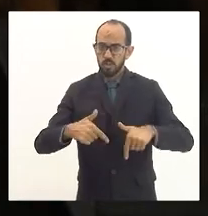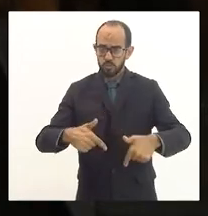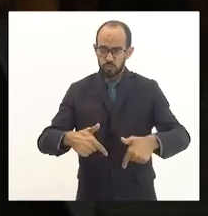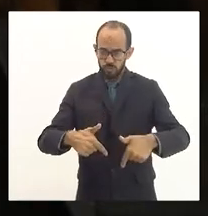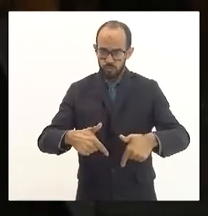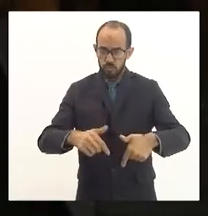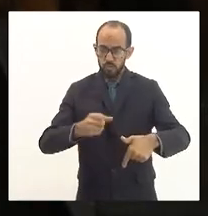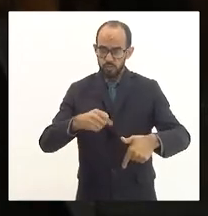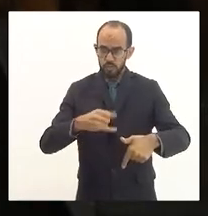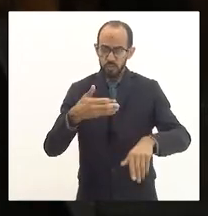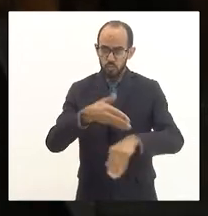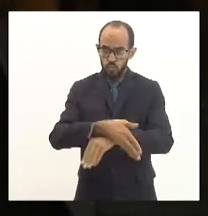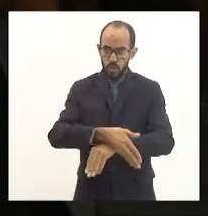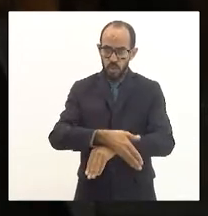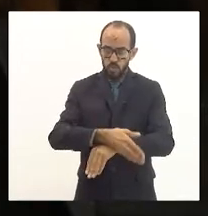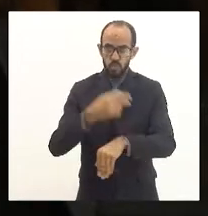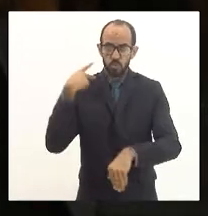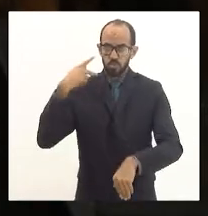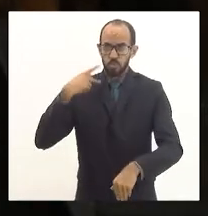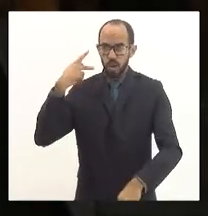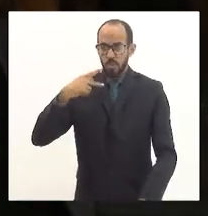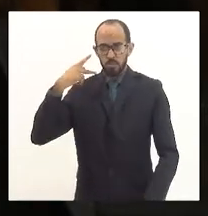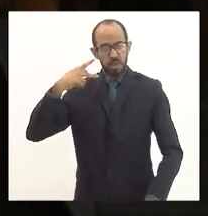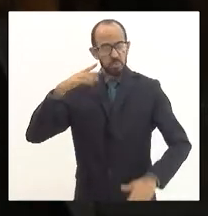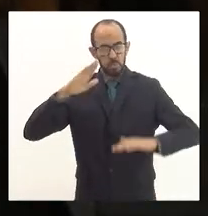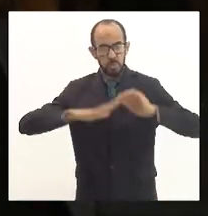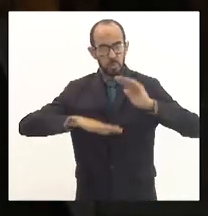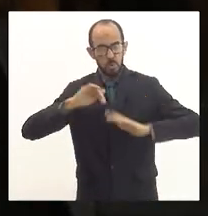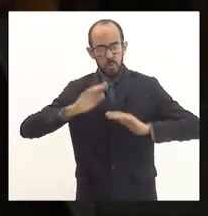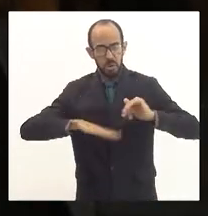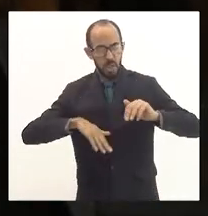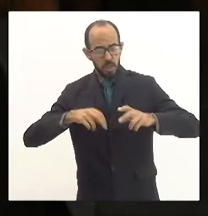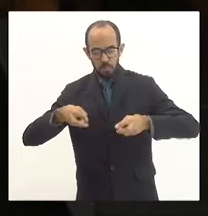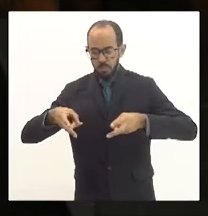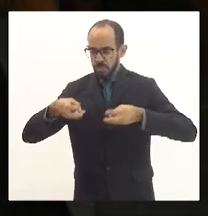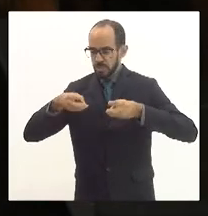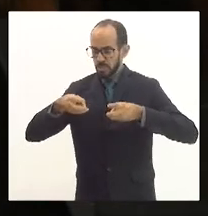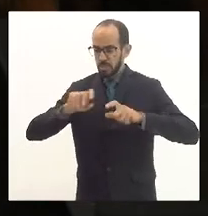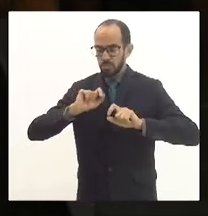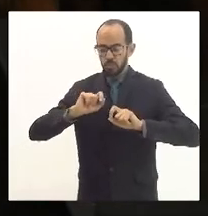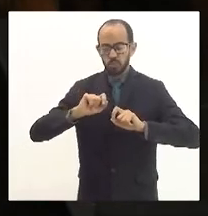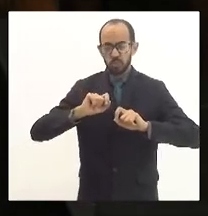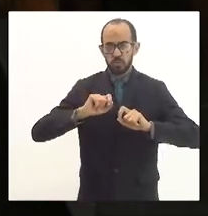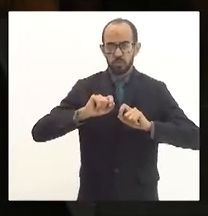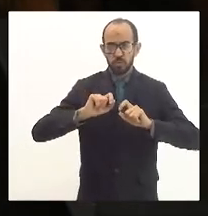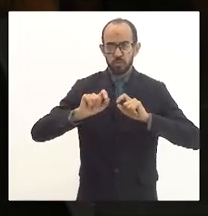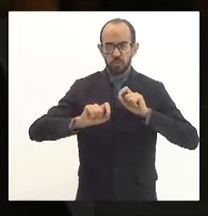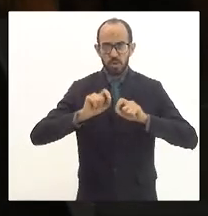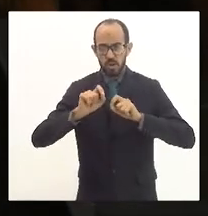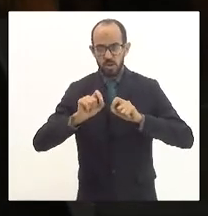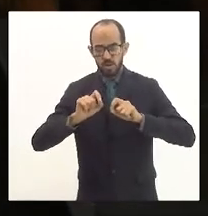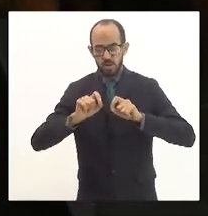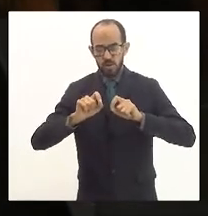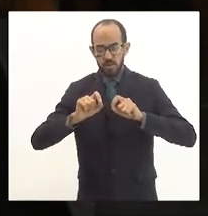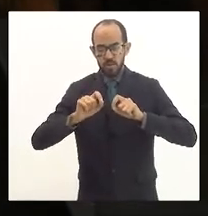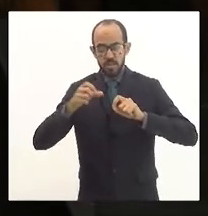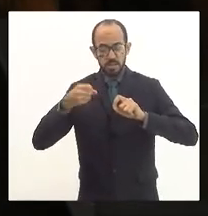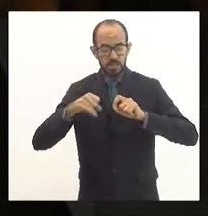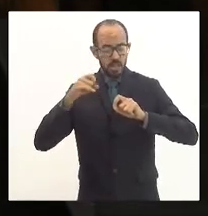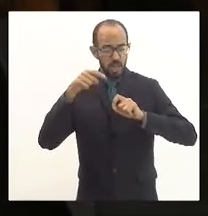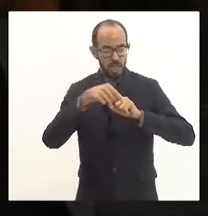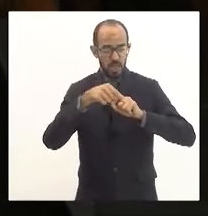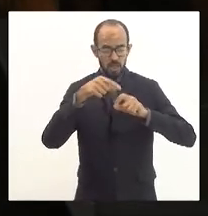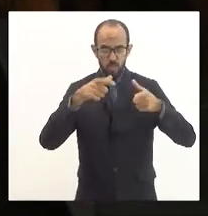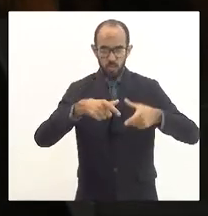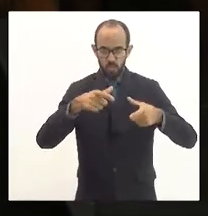E se eu entro num Parlamento o e verifico que esse Parlamento